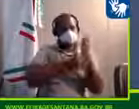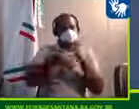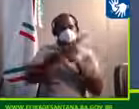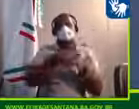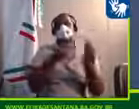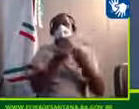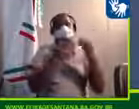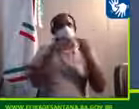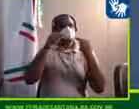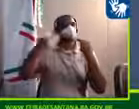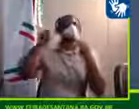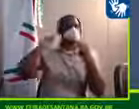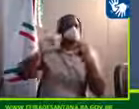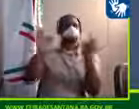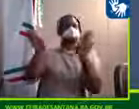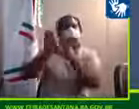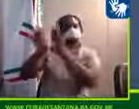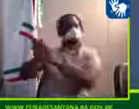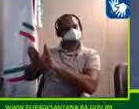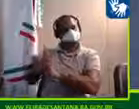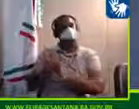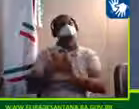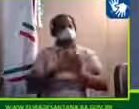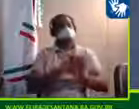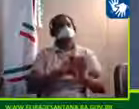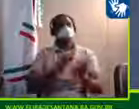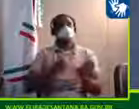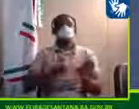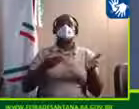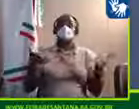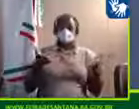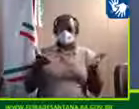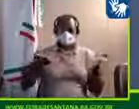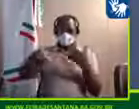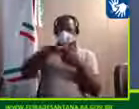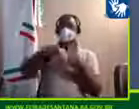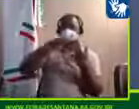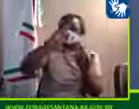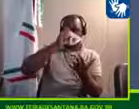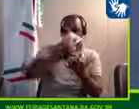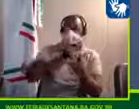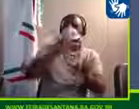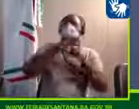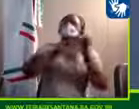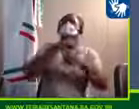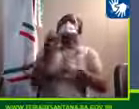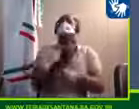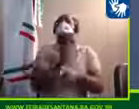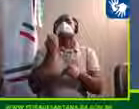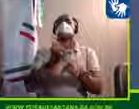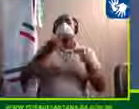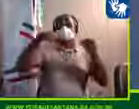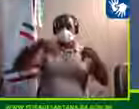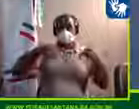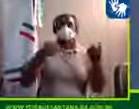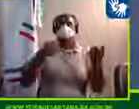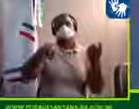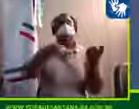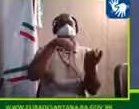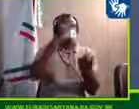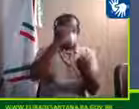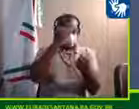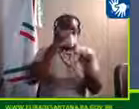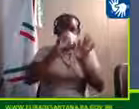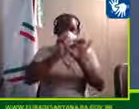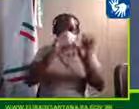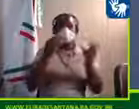semana passada. Portanto, essas situações, já tendo tido uma mudança importante, nos cabe entender